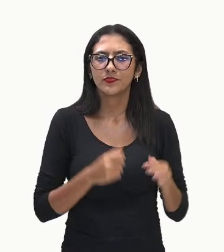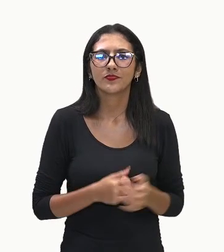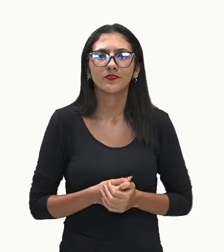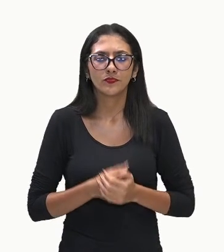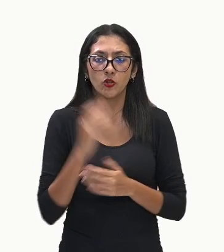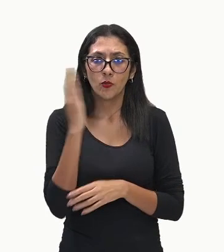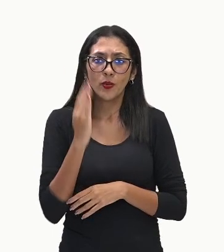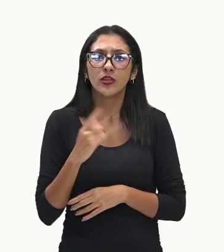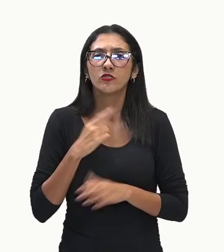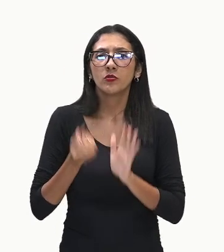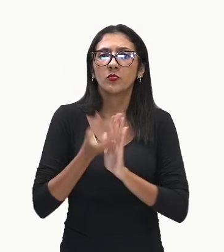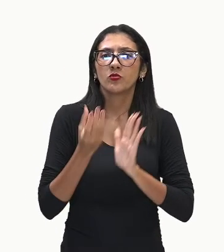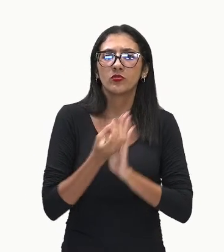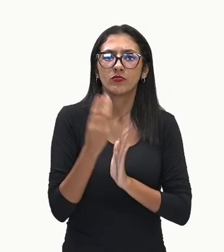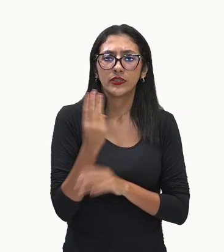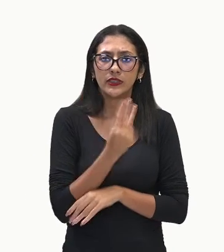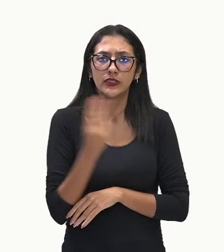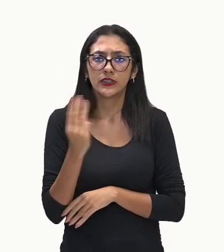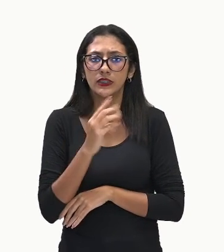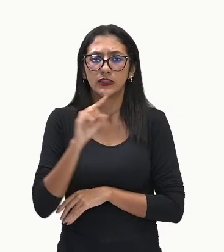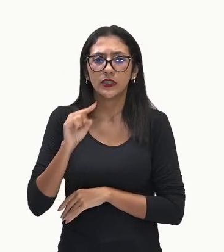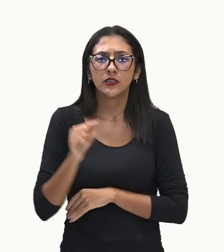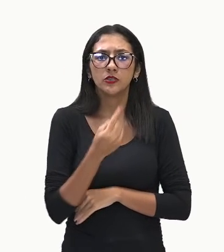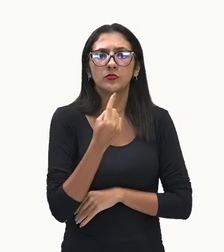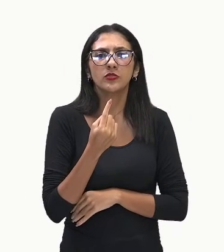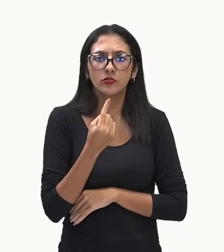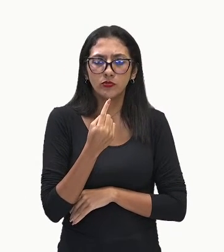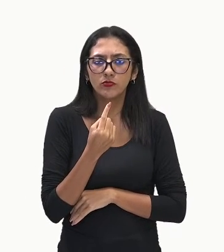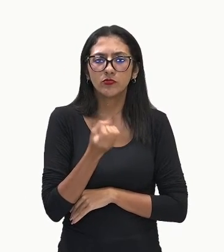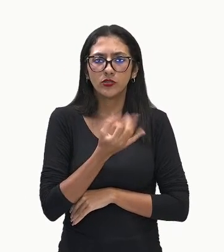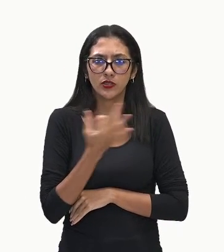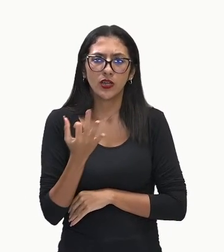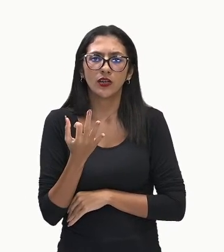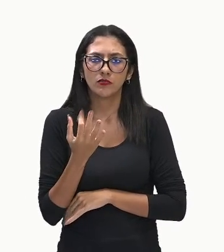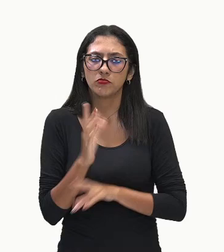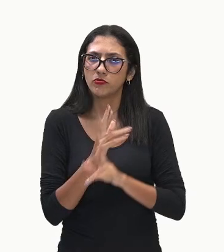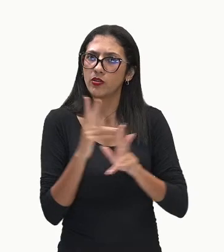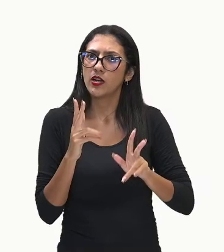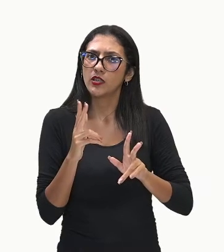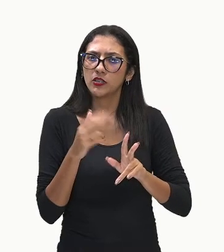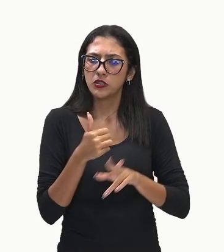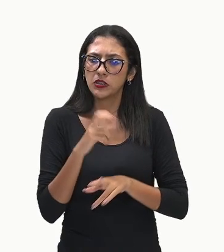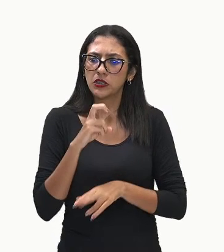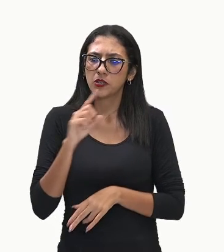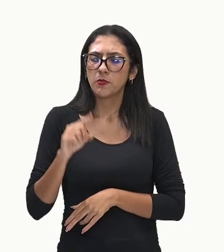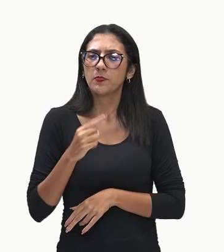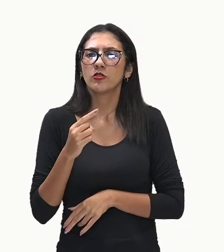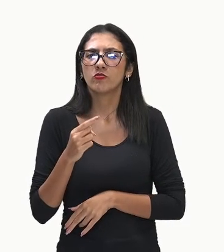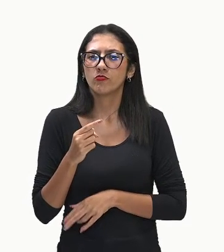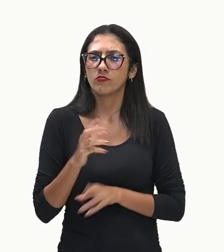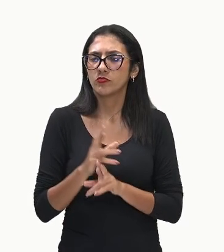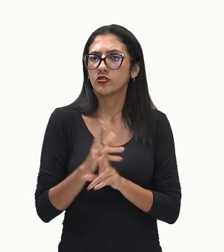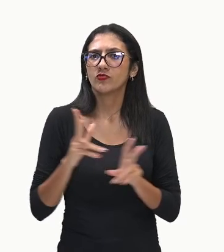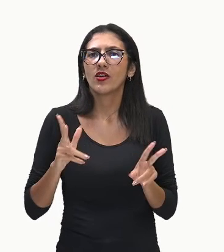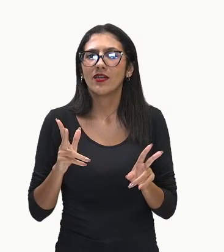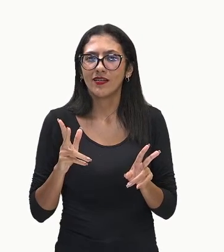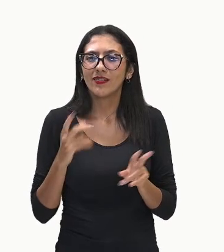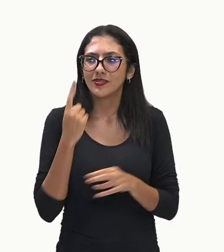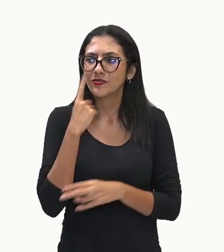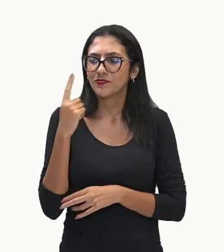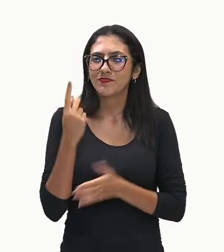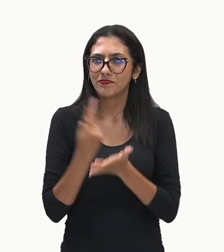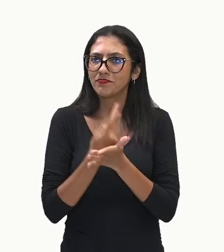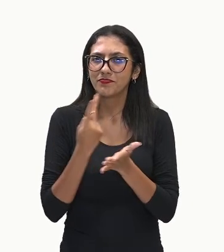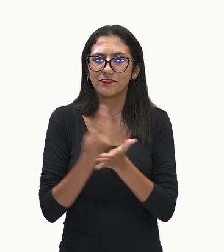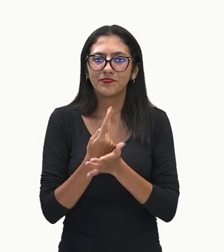produz 33 mil toneladas de mel em 2015. E não 15 mil, como está colocado na